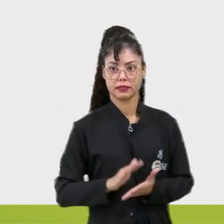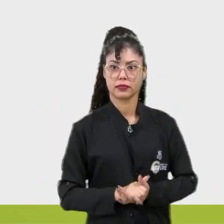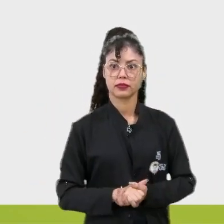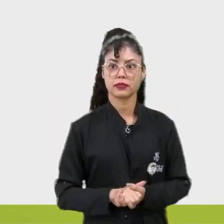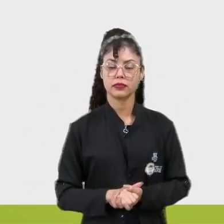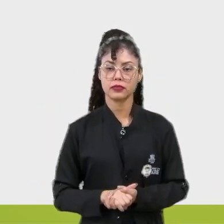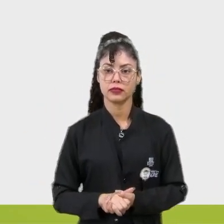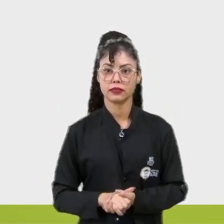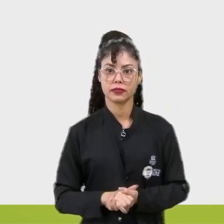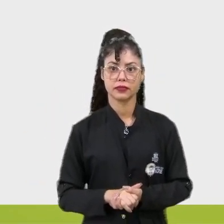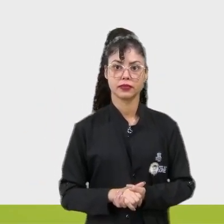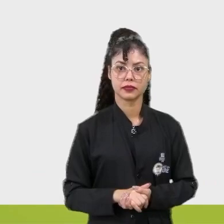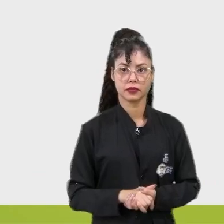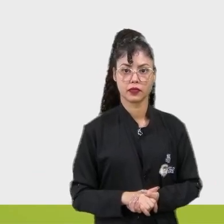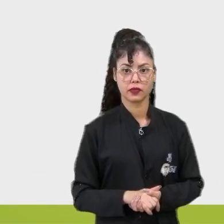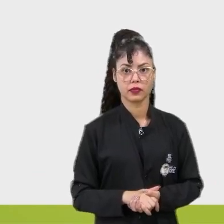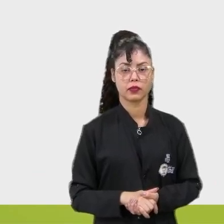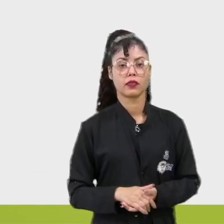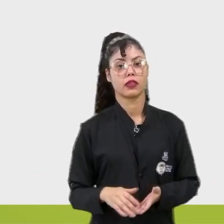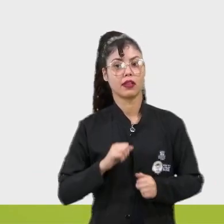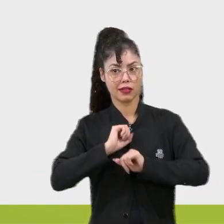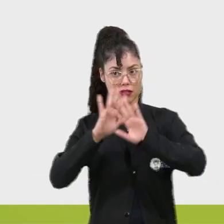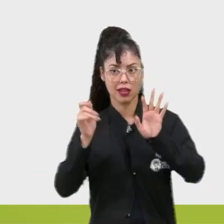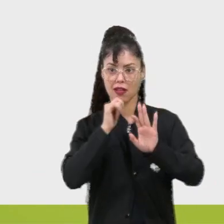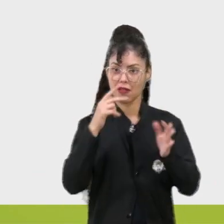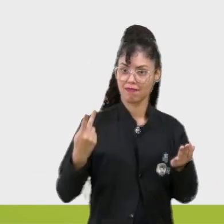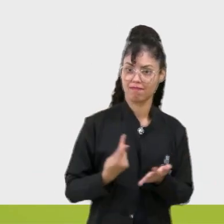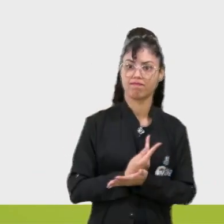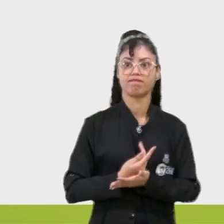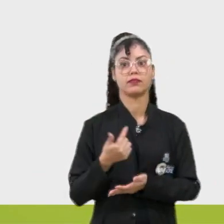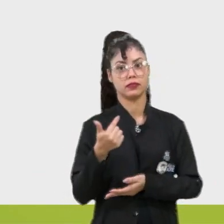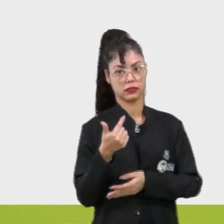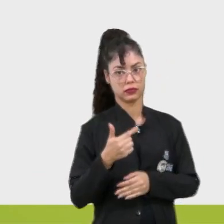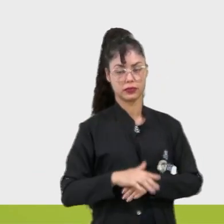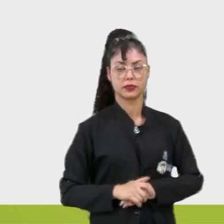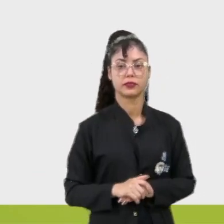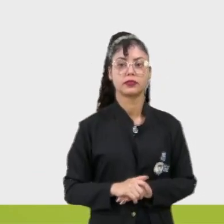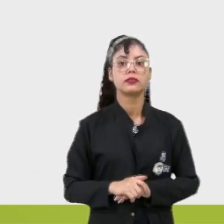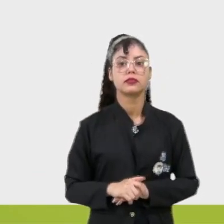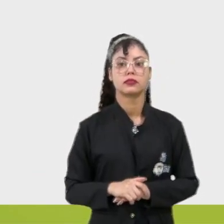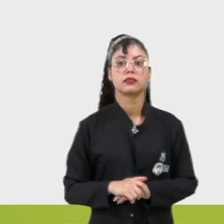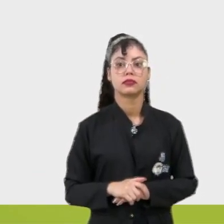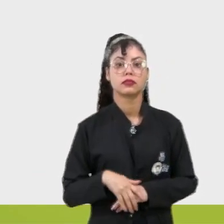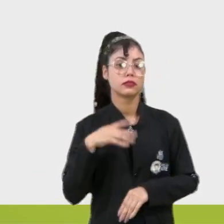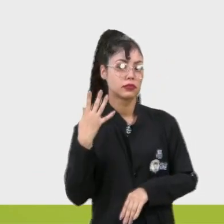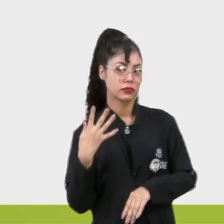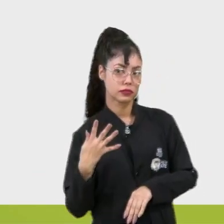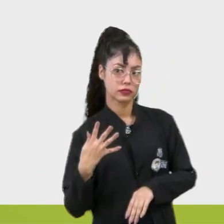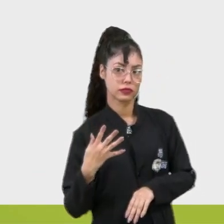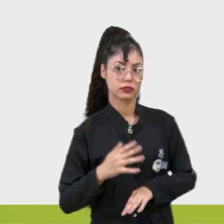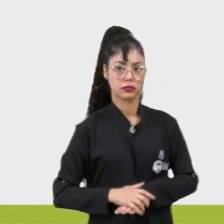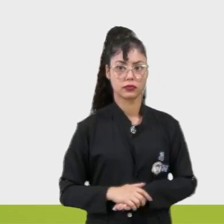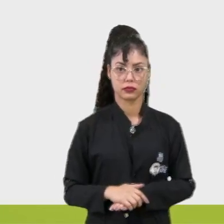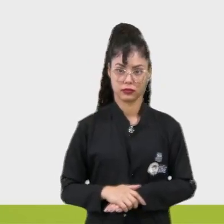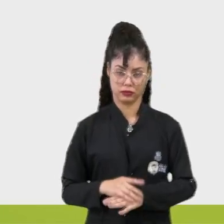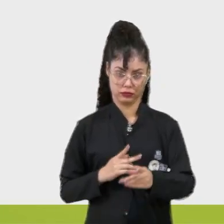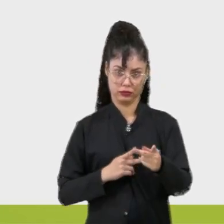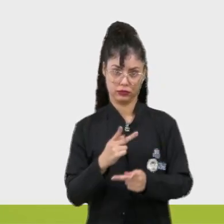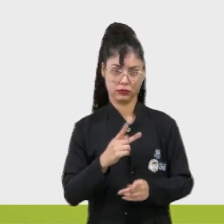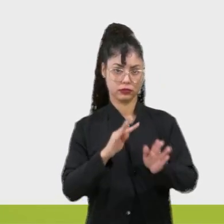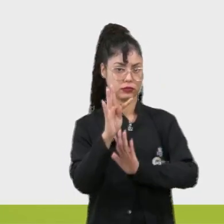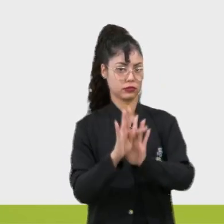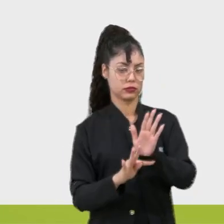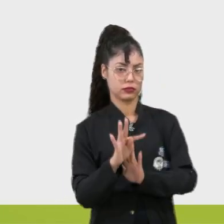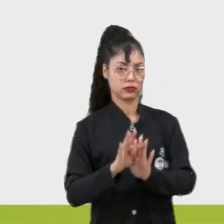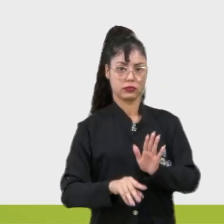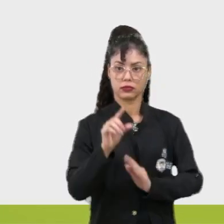outra totalmente diferente. Então, é óbvio que você vai ficar ali na 2, né? Na 4, projeto de texto